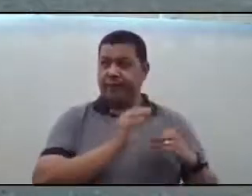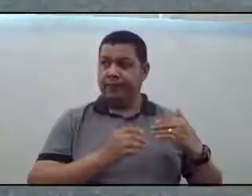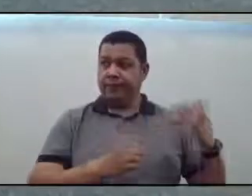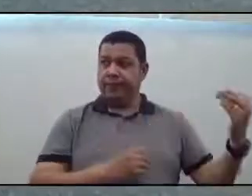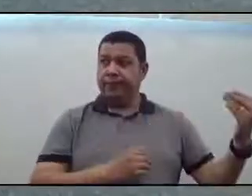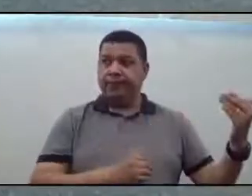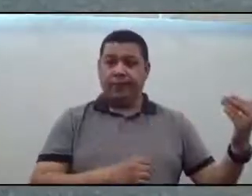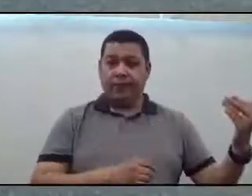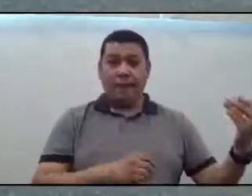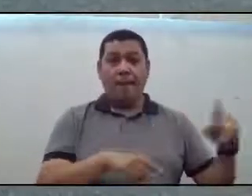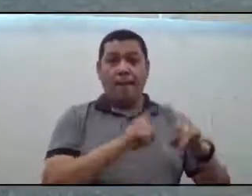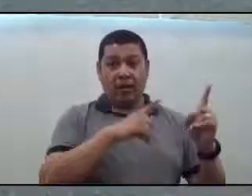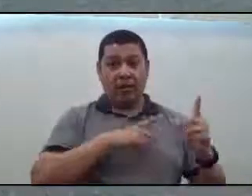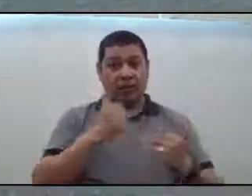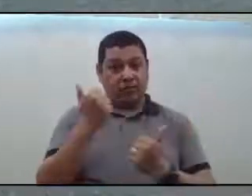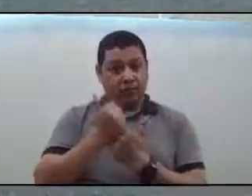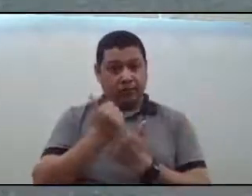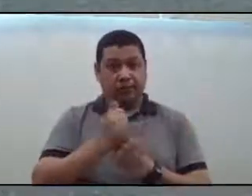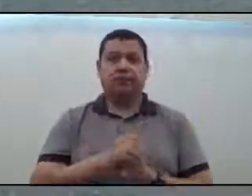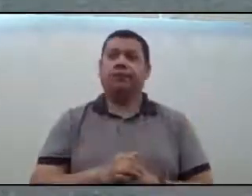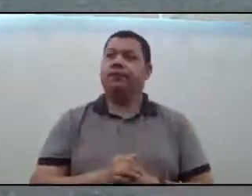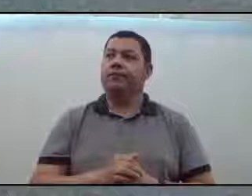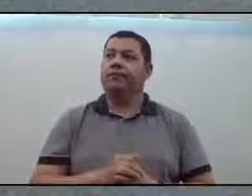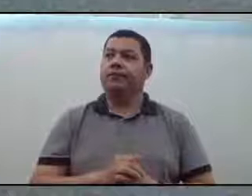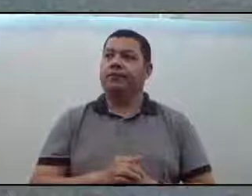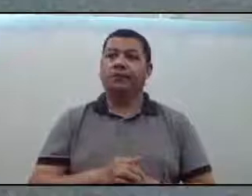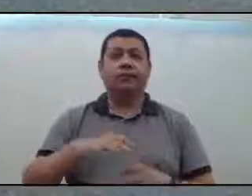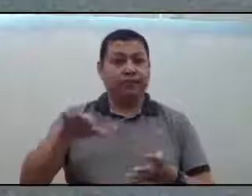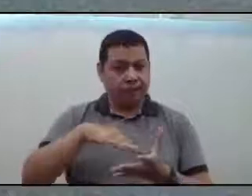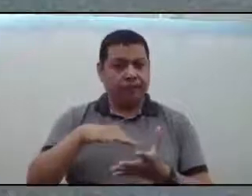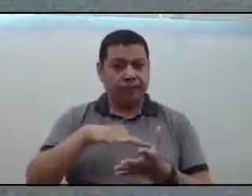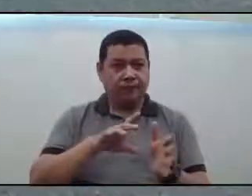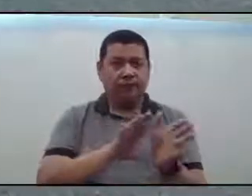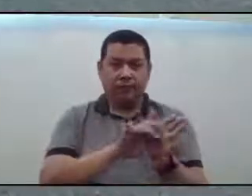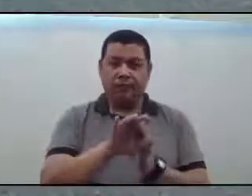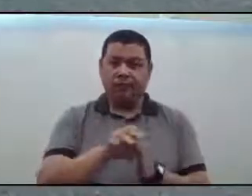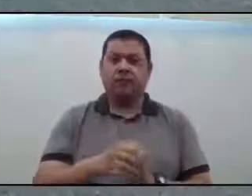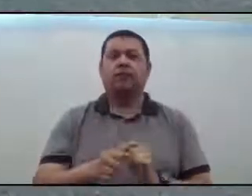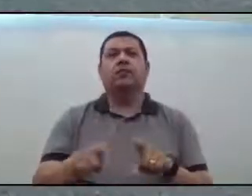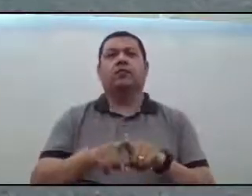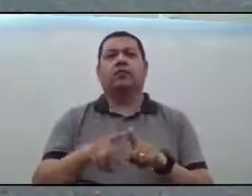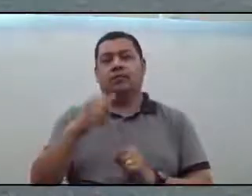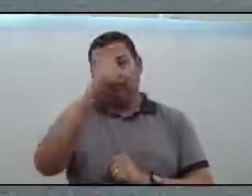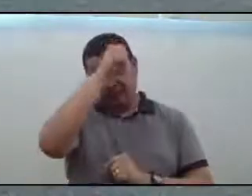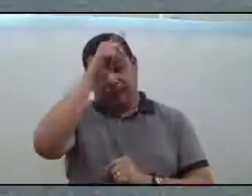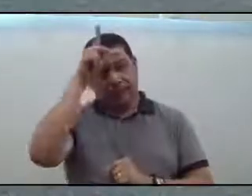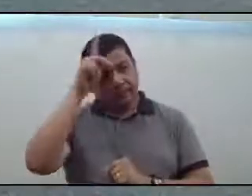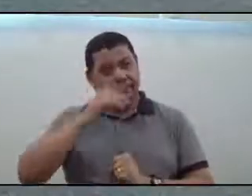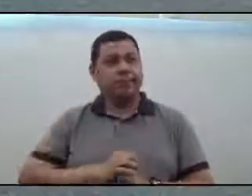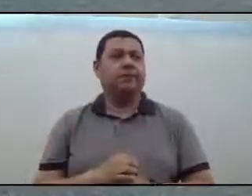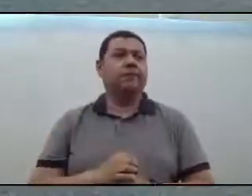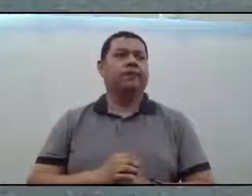nossa assessoria, com nossos secretários do município de Cacoal, com o prefeito, e